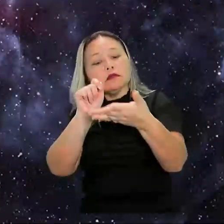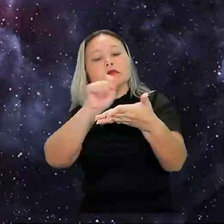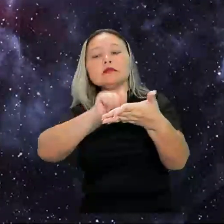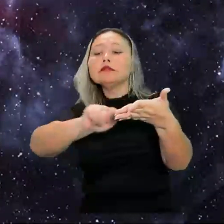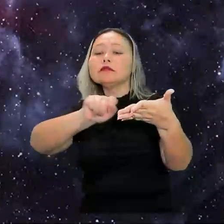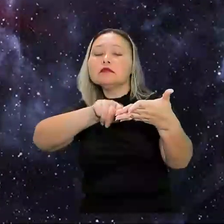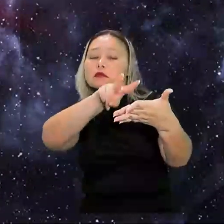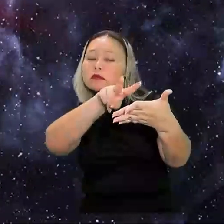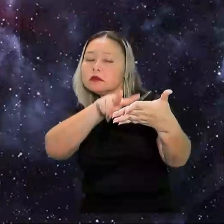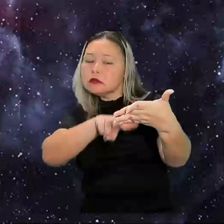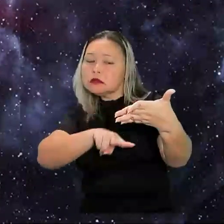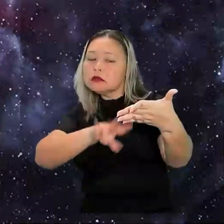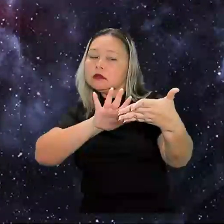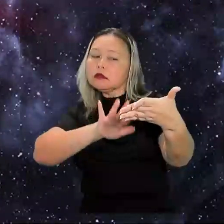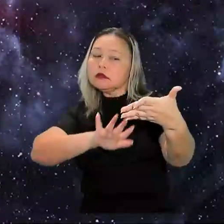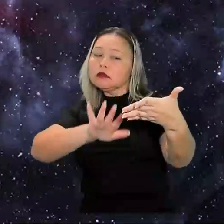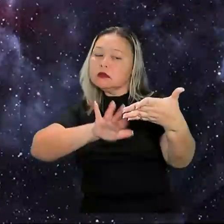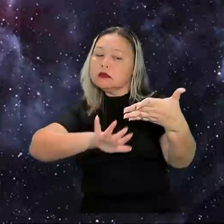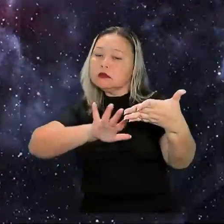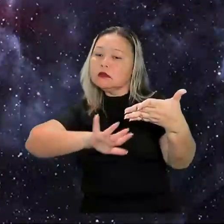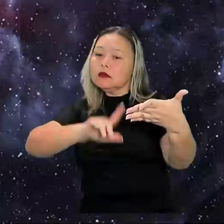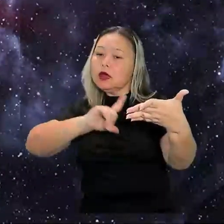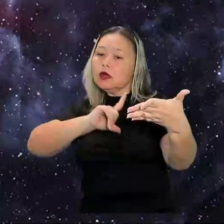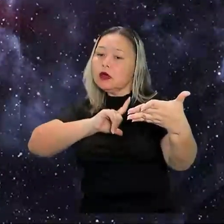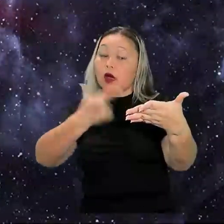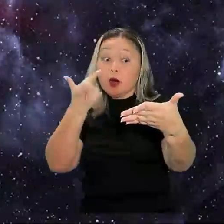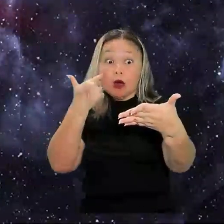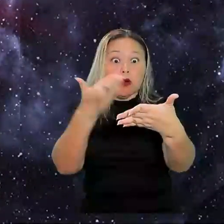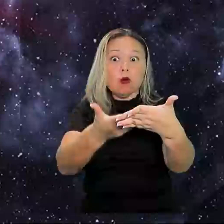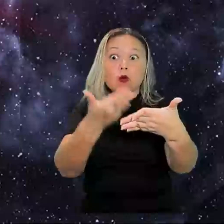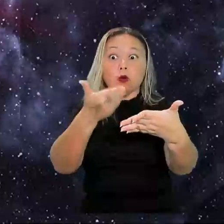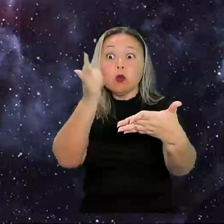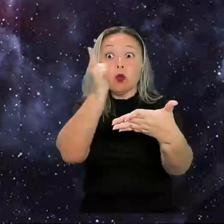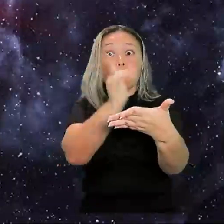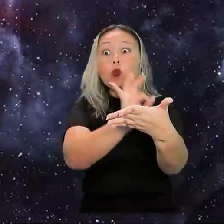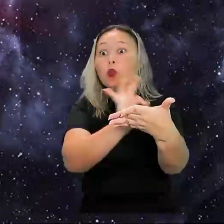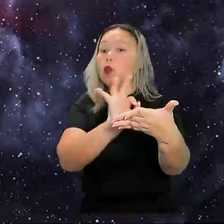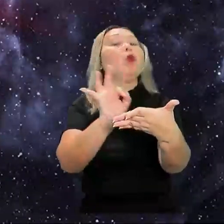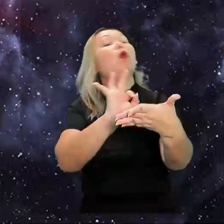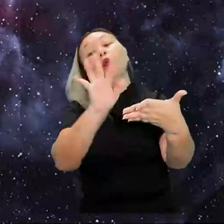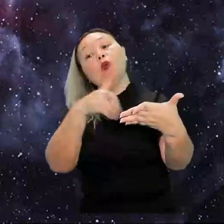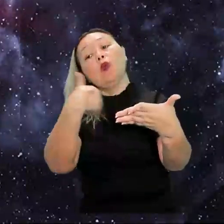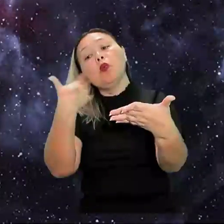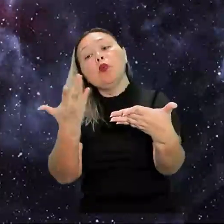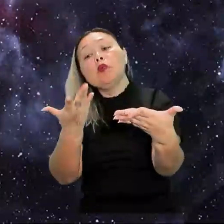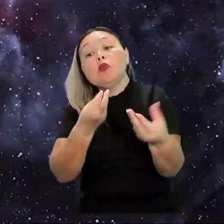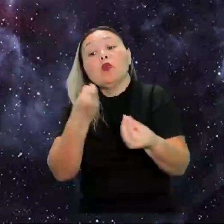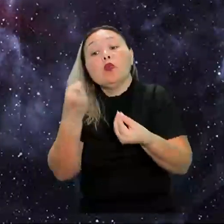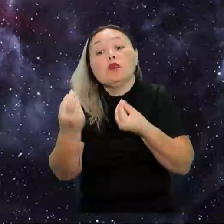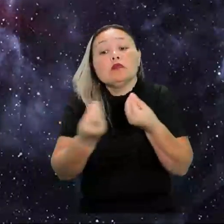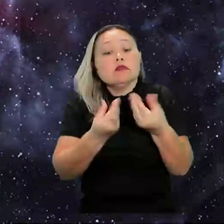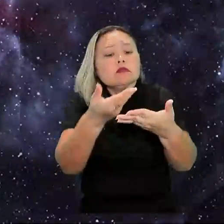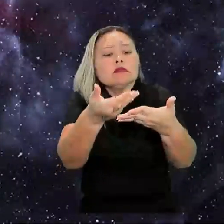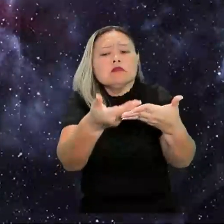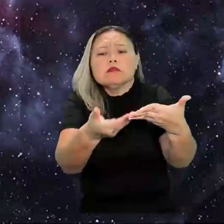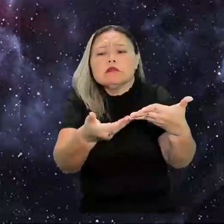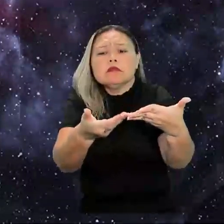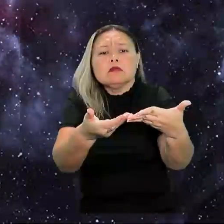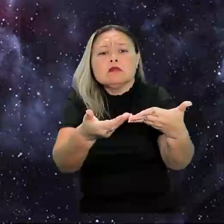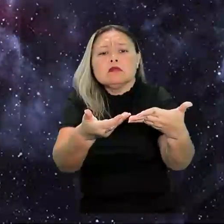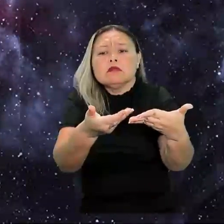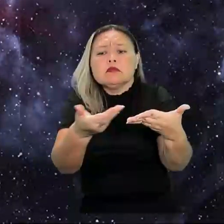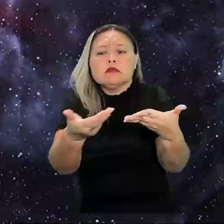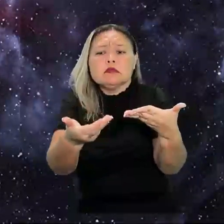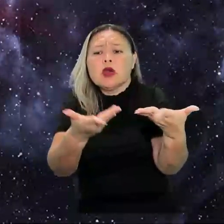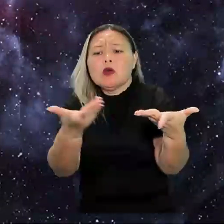fazendo, né, uma leitura mais categórica. Tem questões que a gente olha de cara, a gente não consegue saber muito do que se trata, porque ela faz